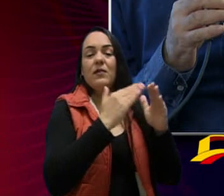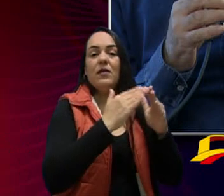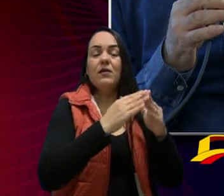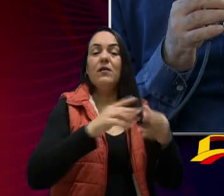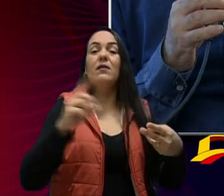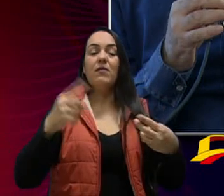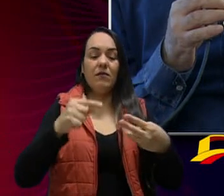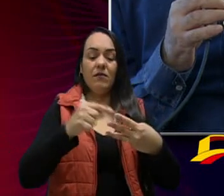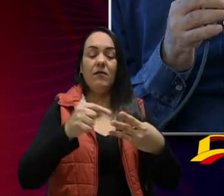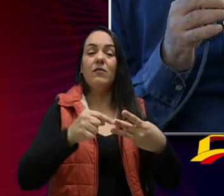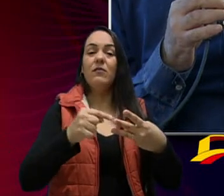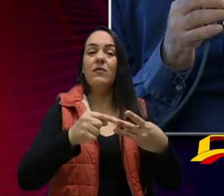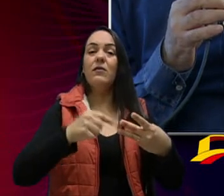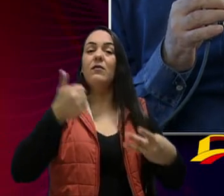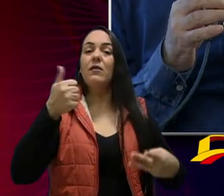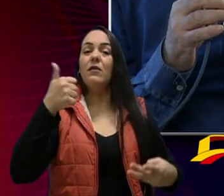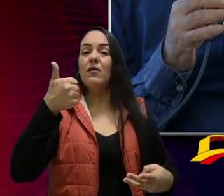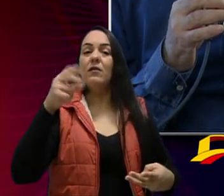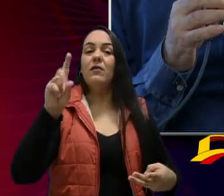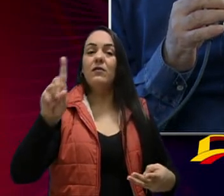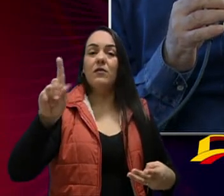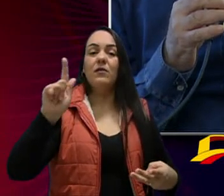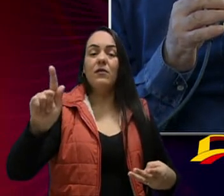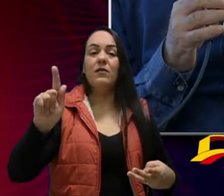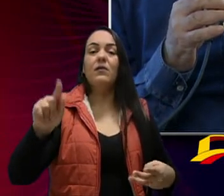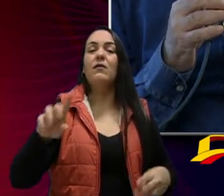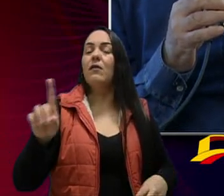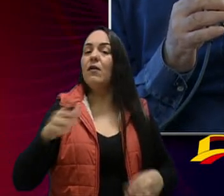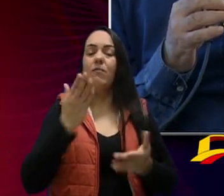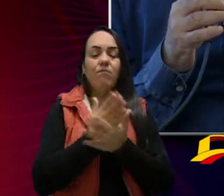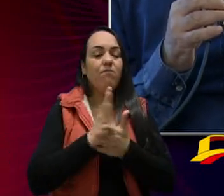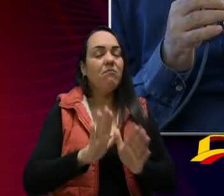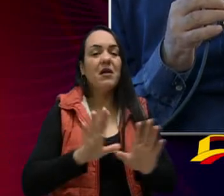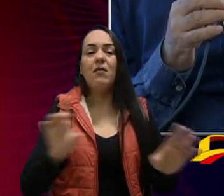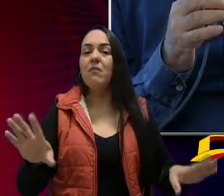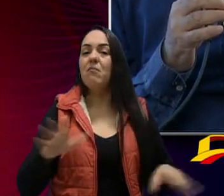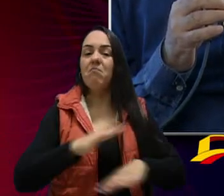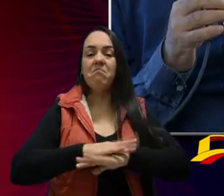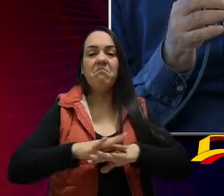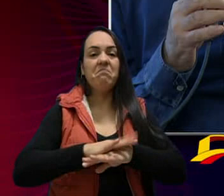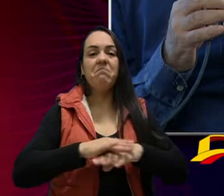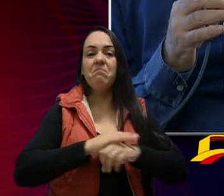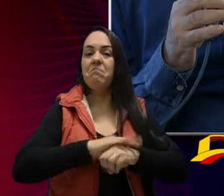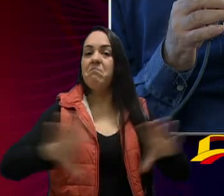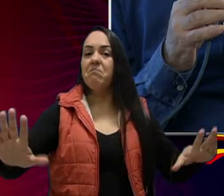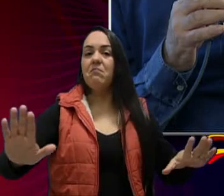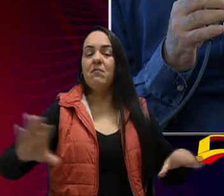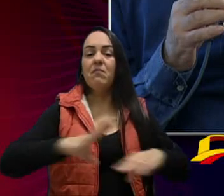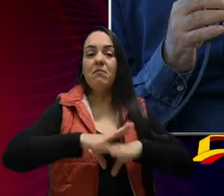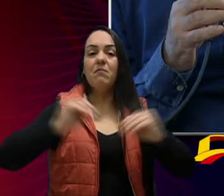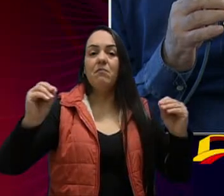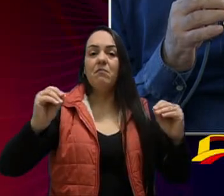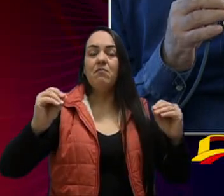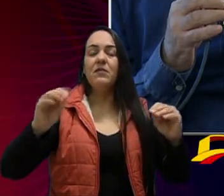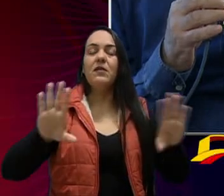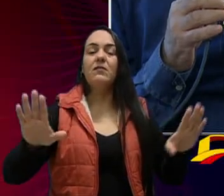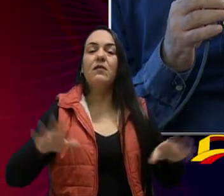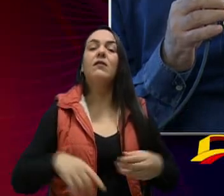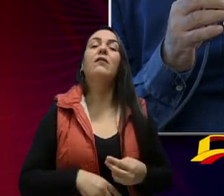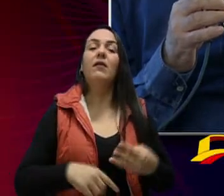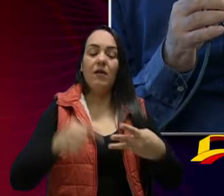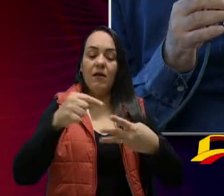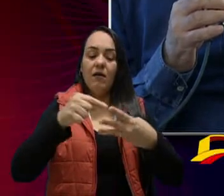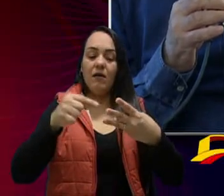se eles forem positivos porém gegê beleza encerro caso eles já estão imunes entre aspas né